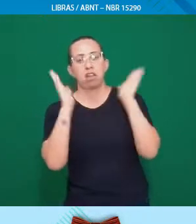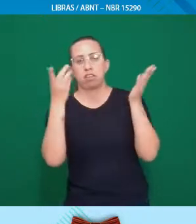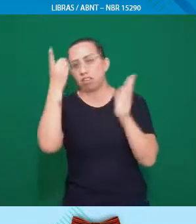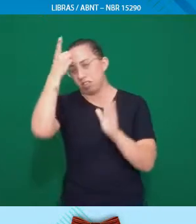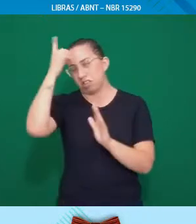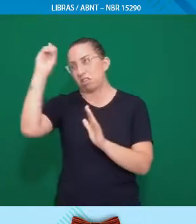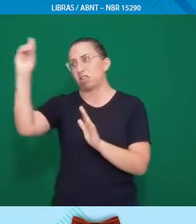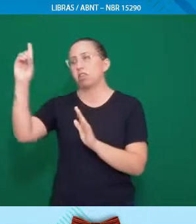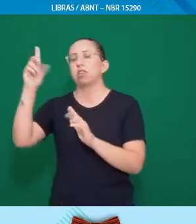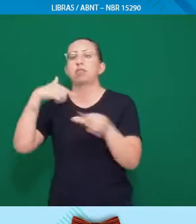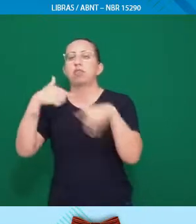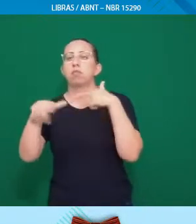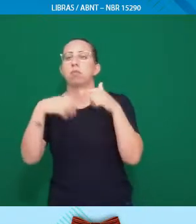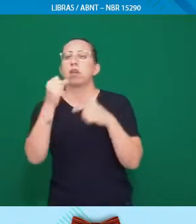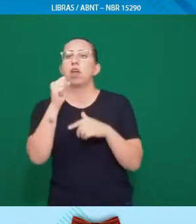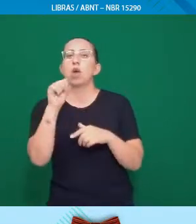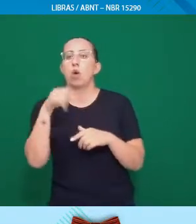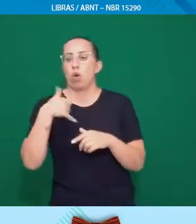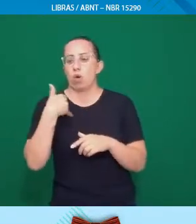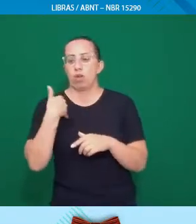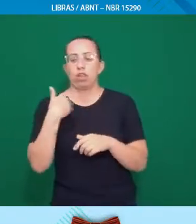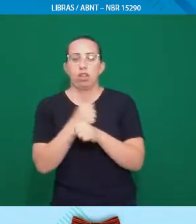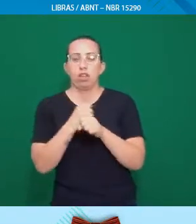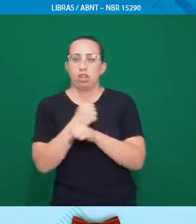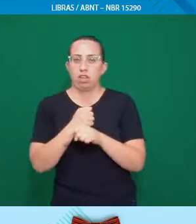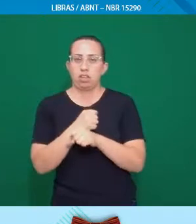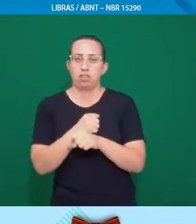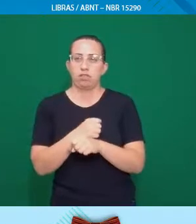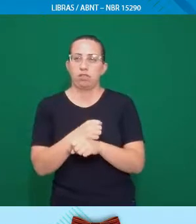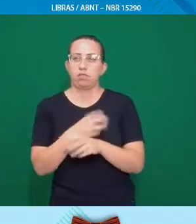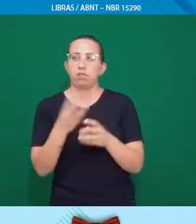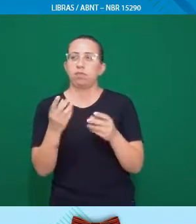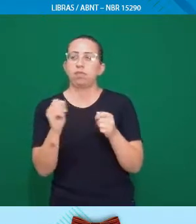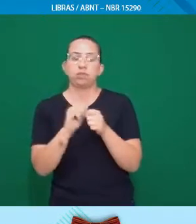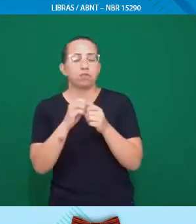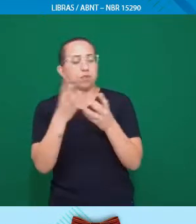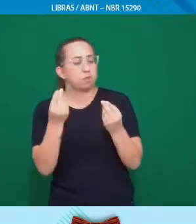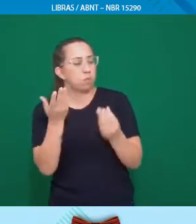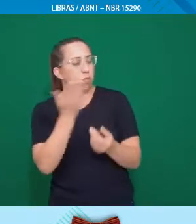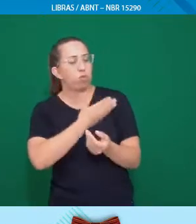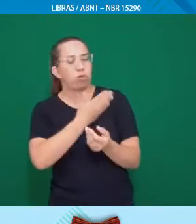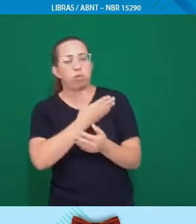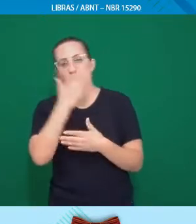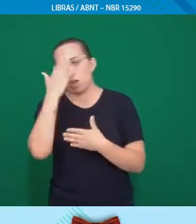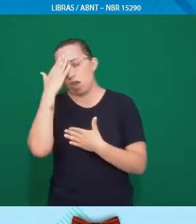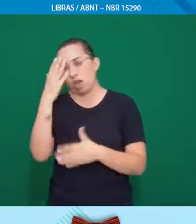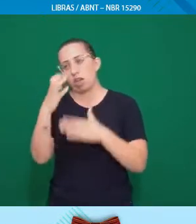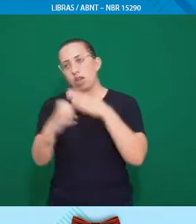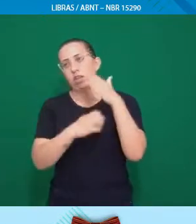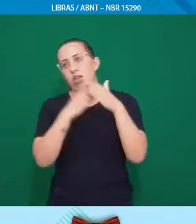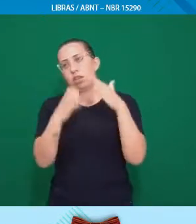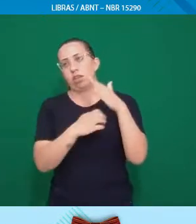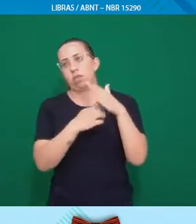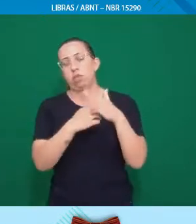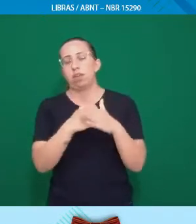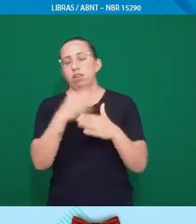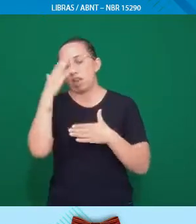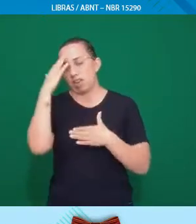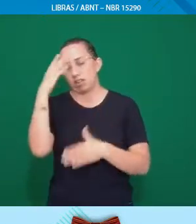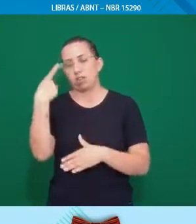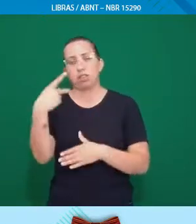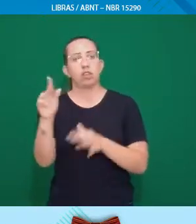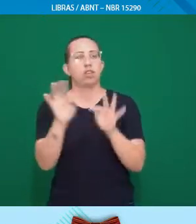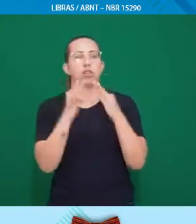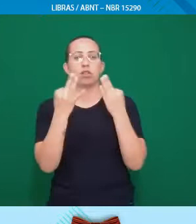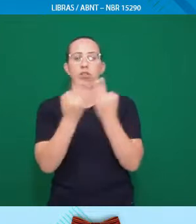trabalhei por oito anos lá fiz muitas amizades eu sou muito grata cocan sua família